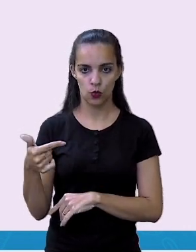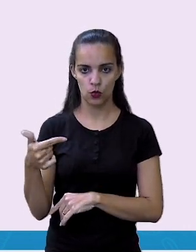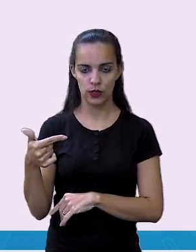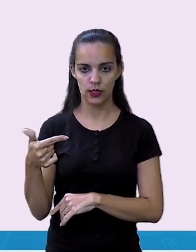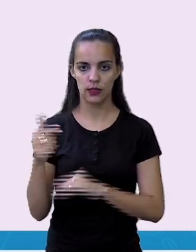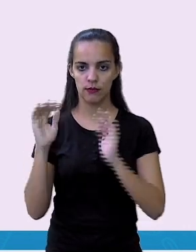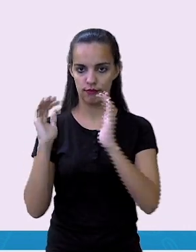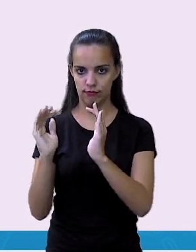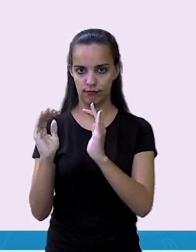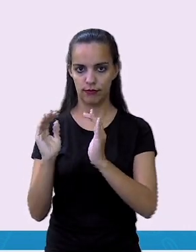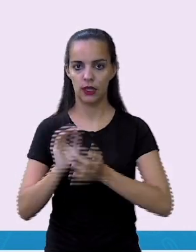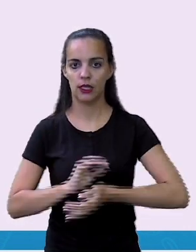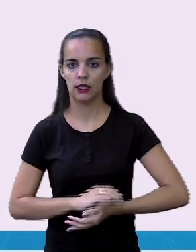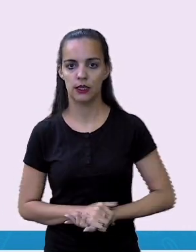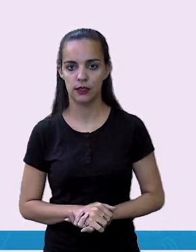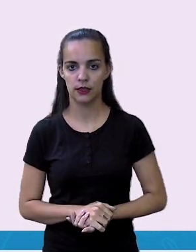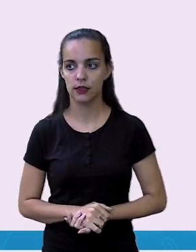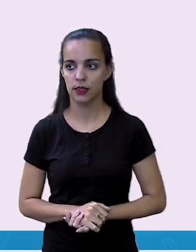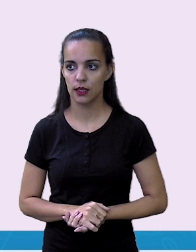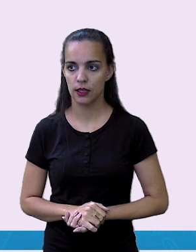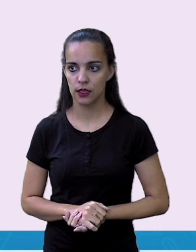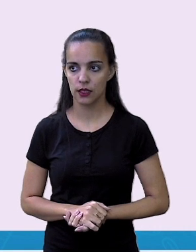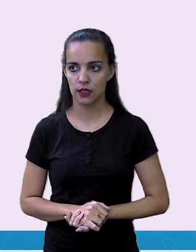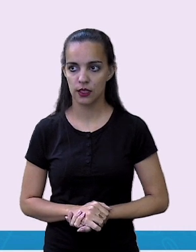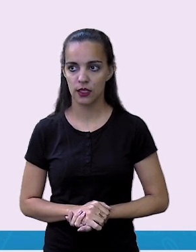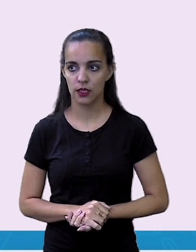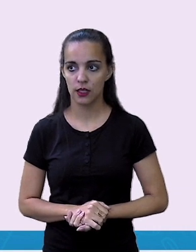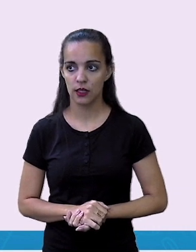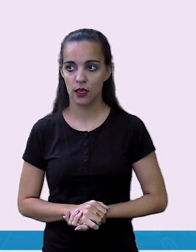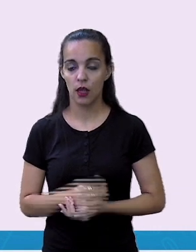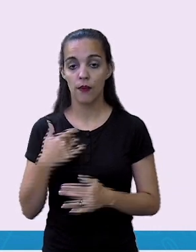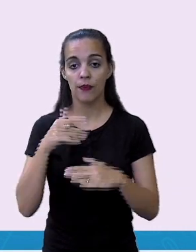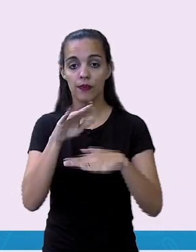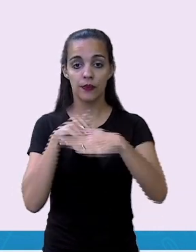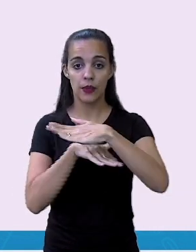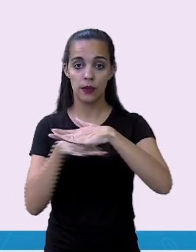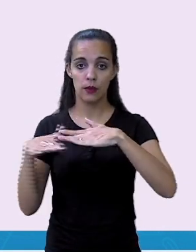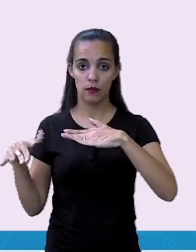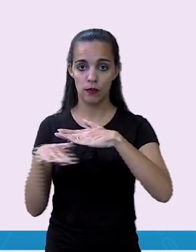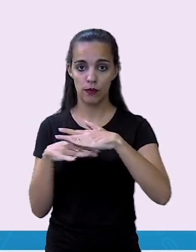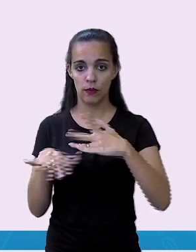2. Certo? E